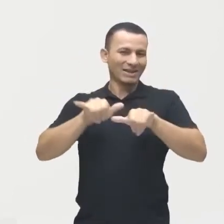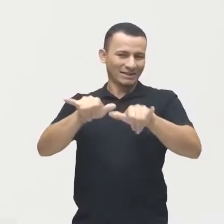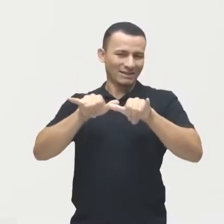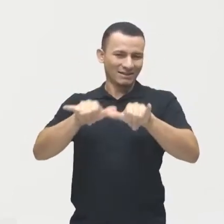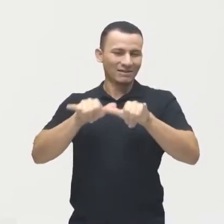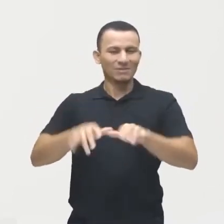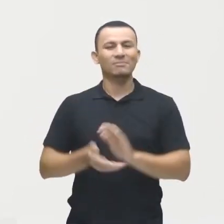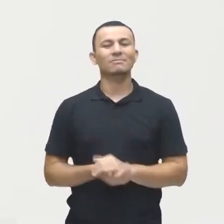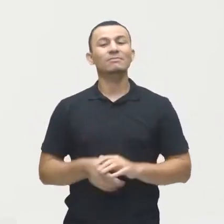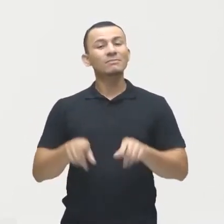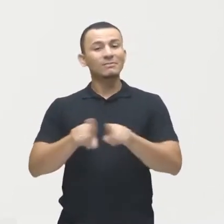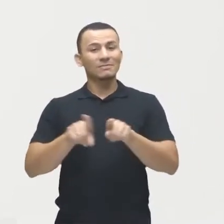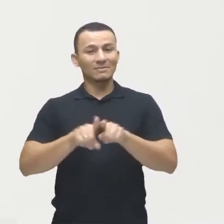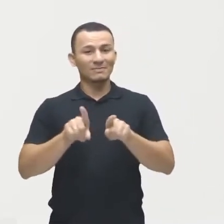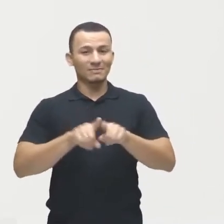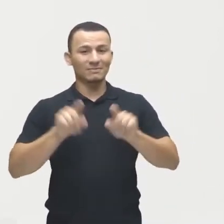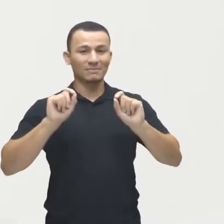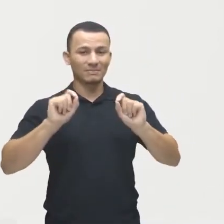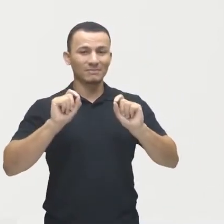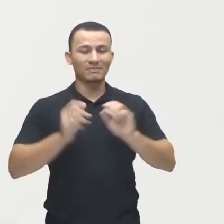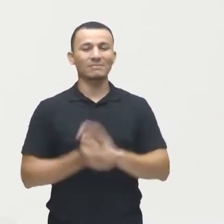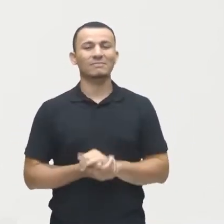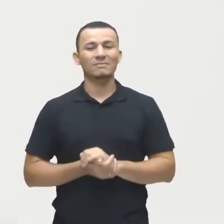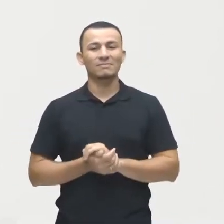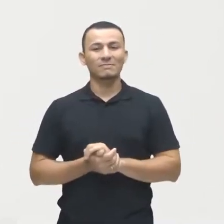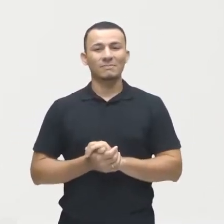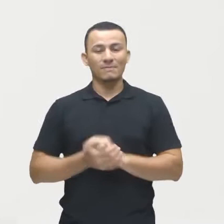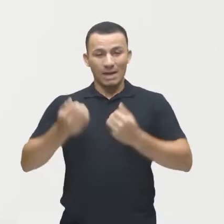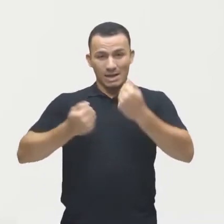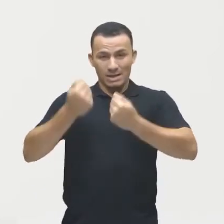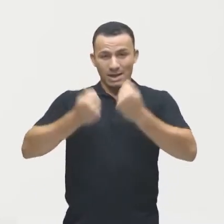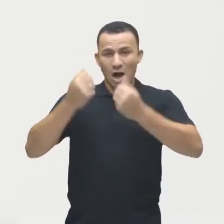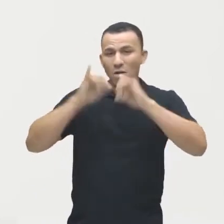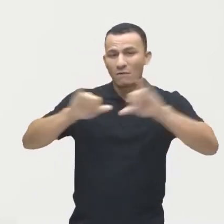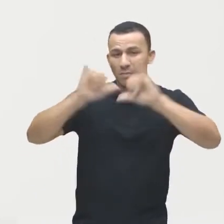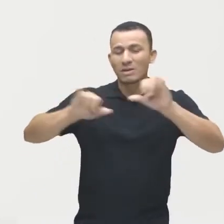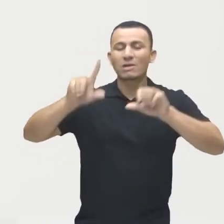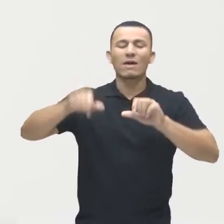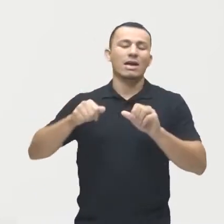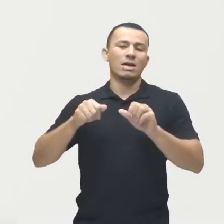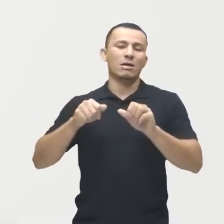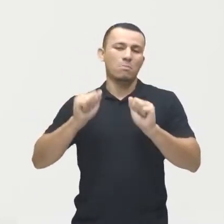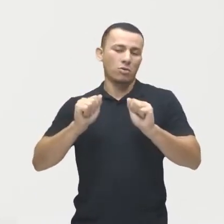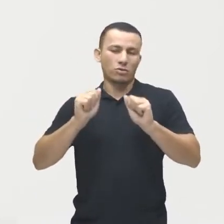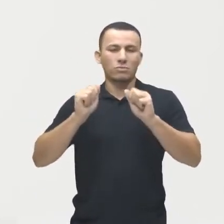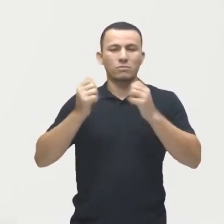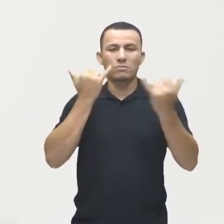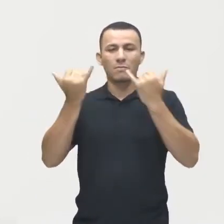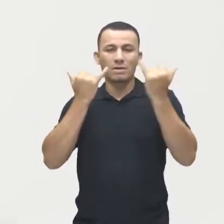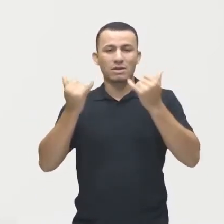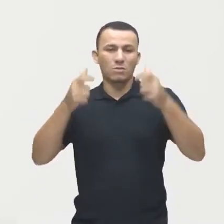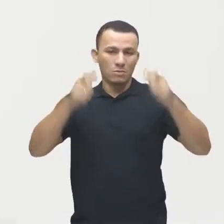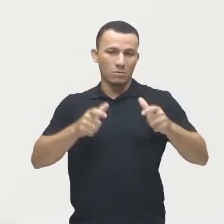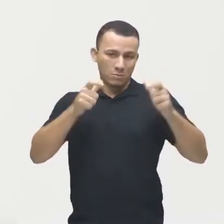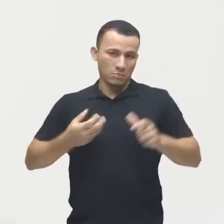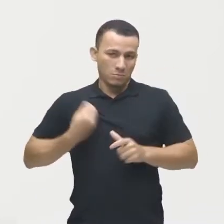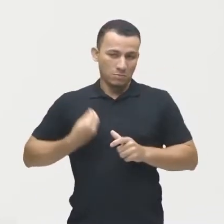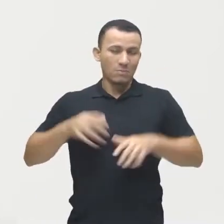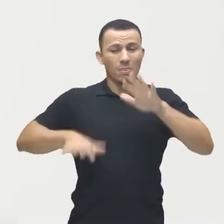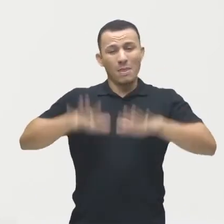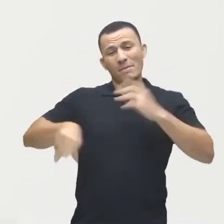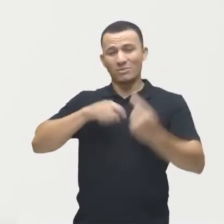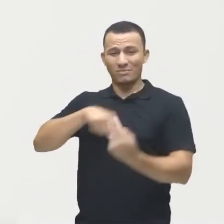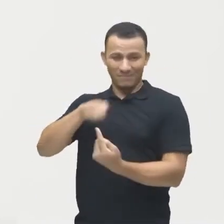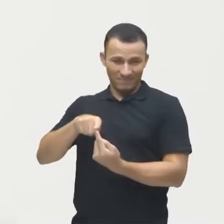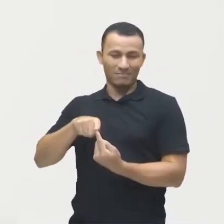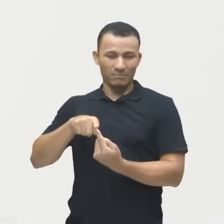mas como também ele pode trazer informações do bairro, vai depender muito do objetivo dele.